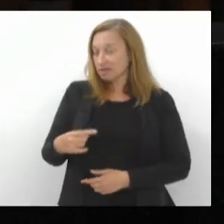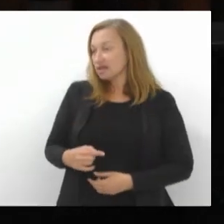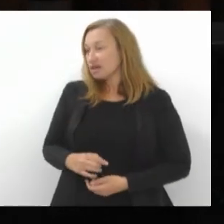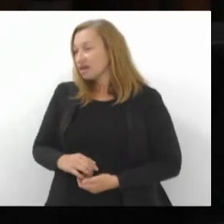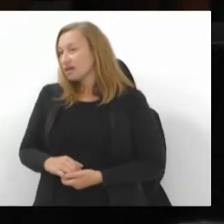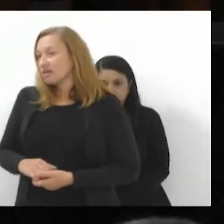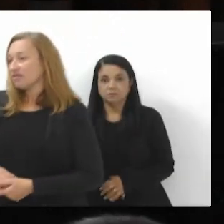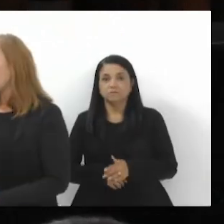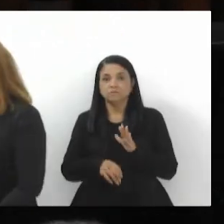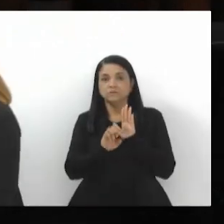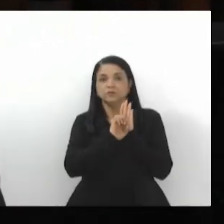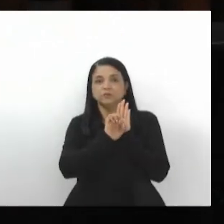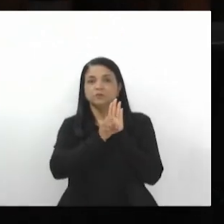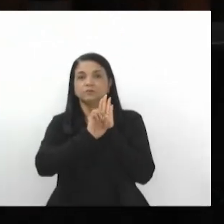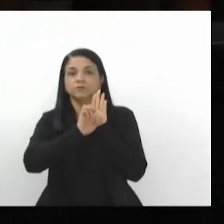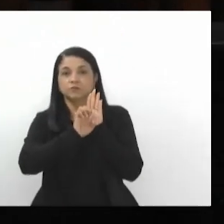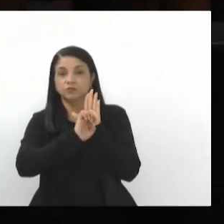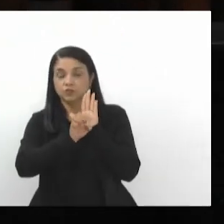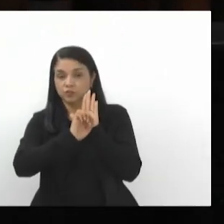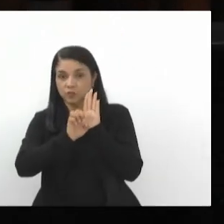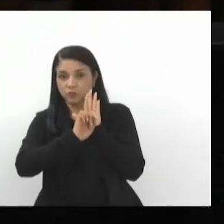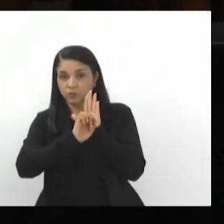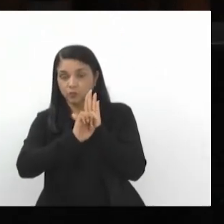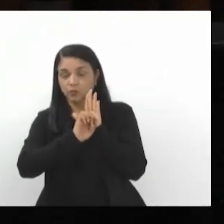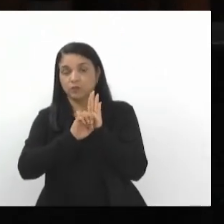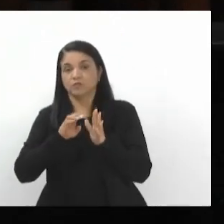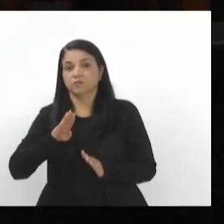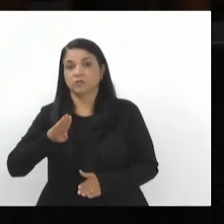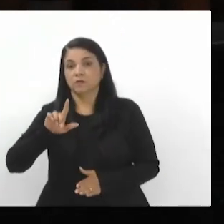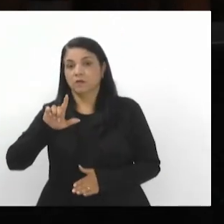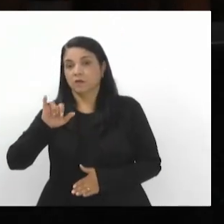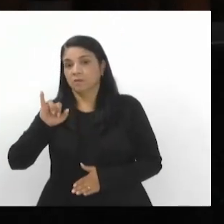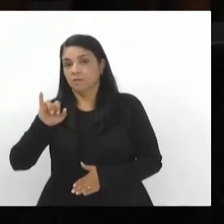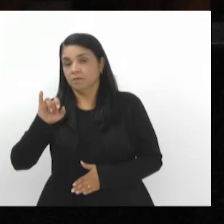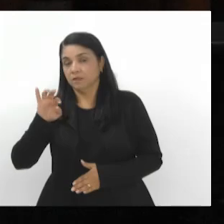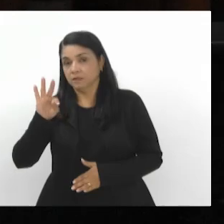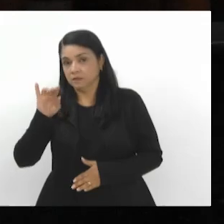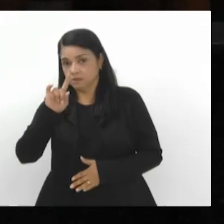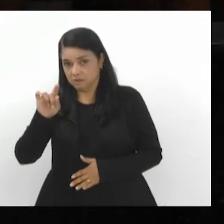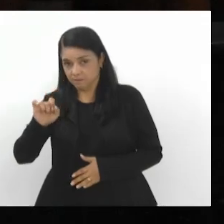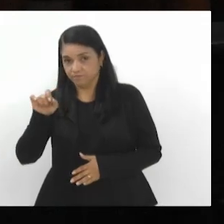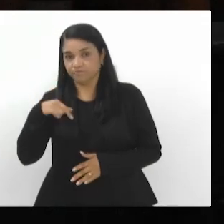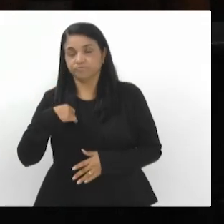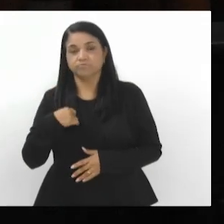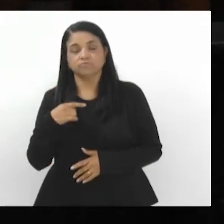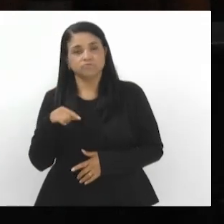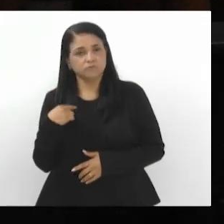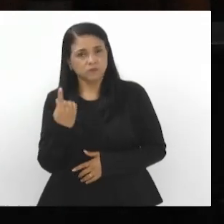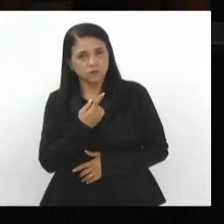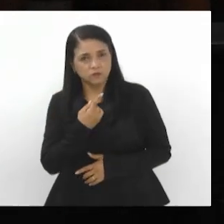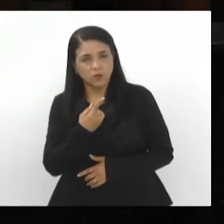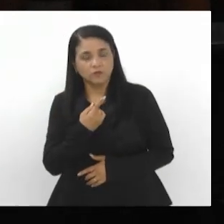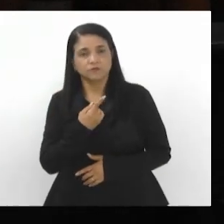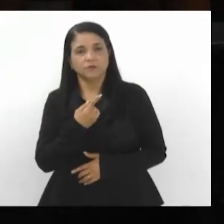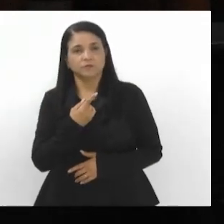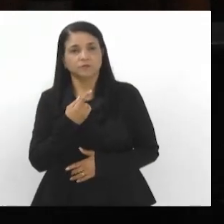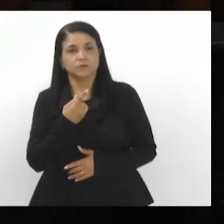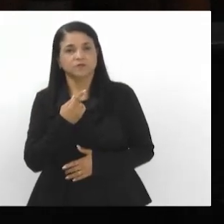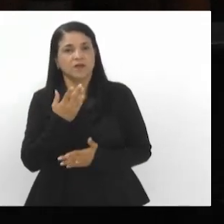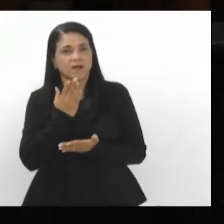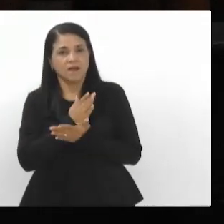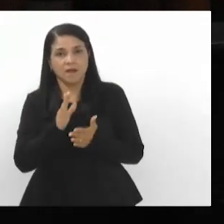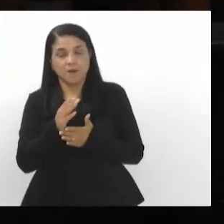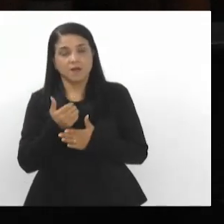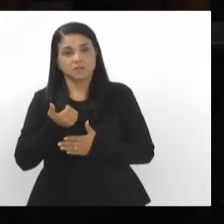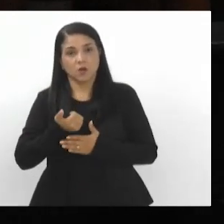volta os estatutos das blitz, onde nós vamos findar de vez, deputado Renan Jordi, essa covardia